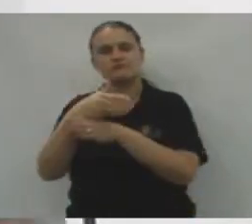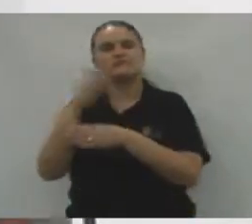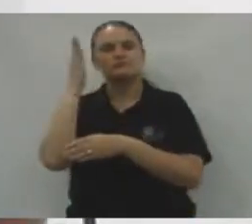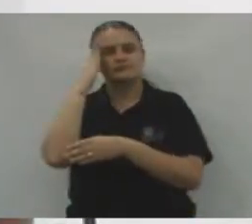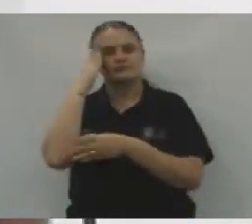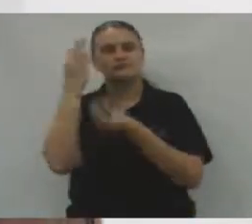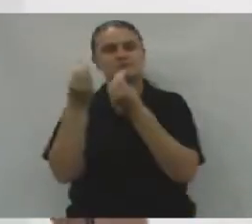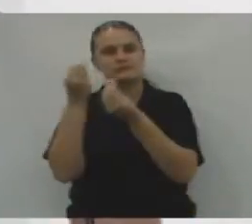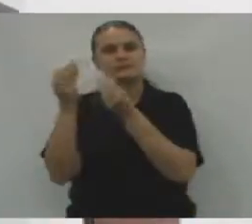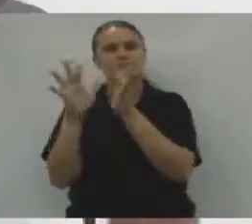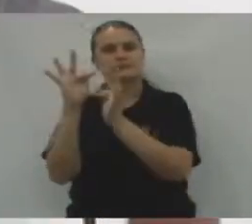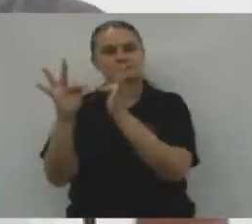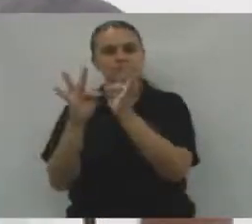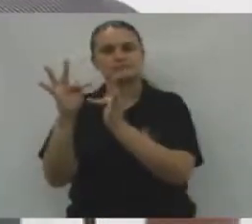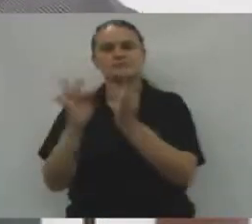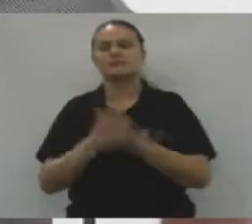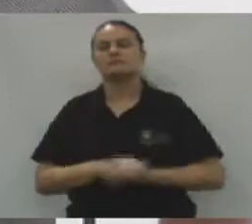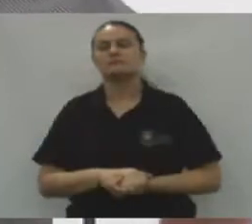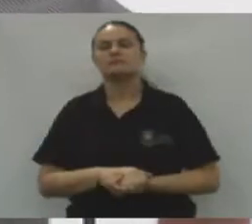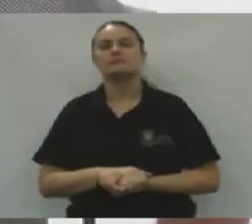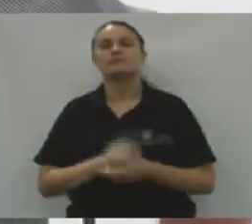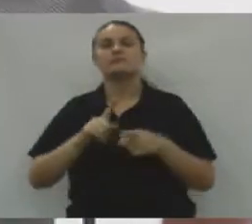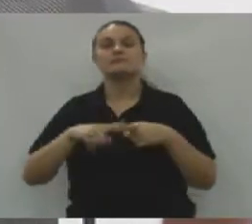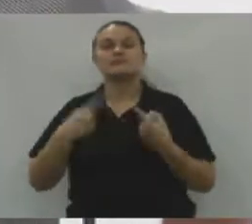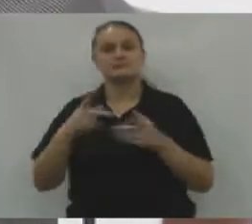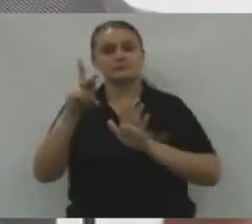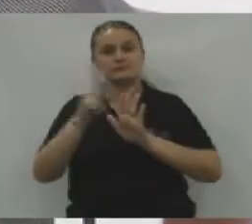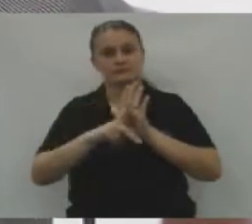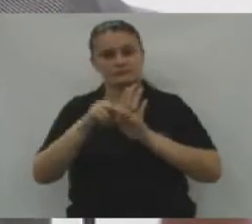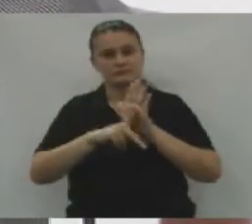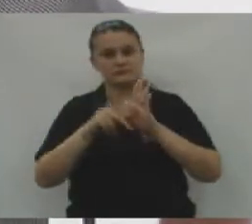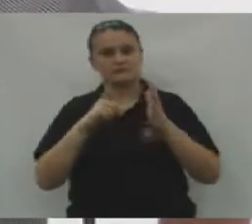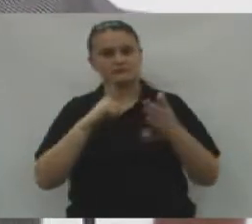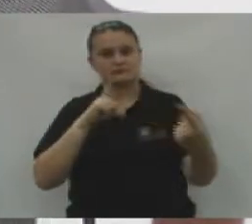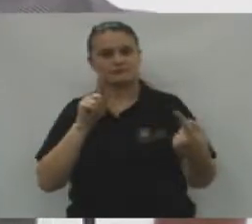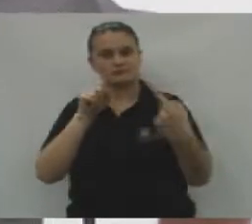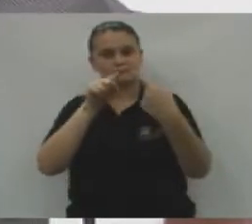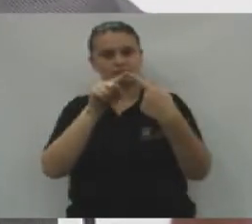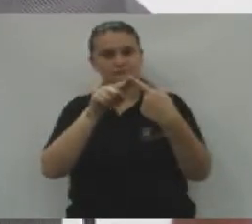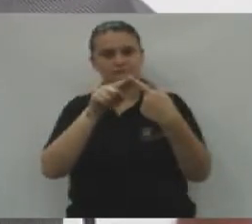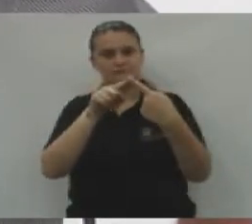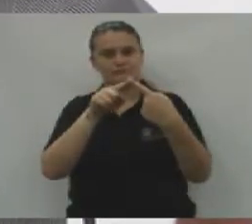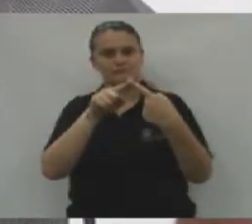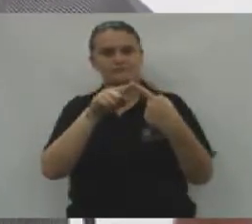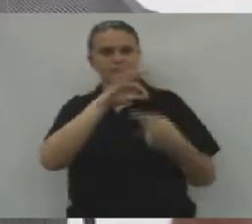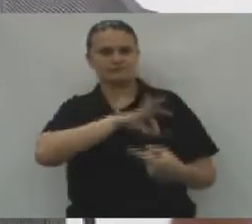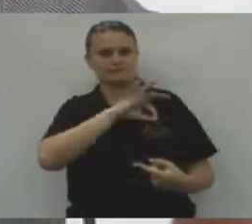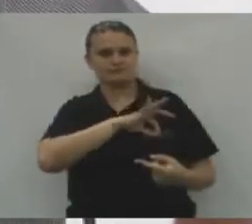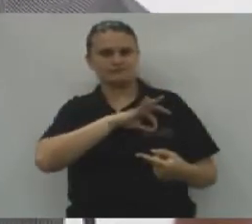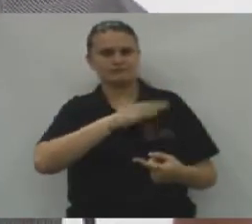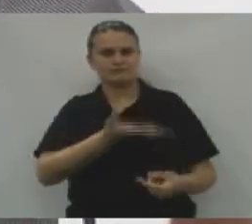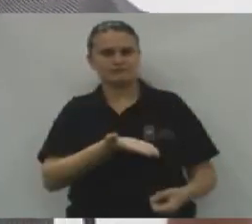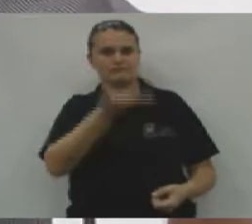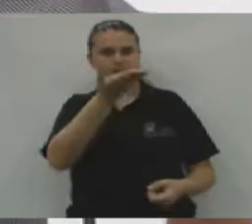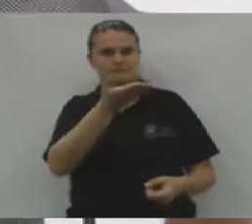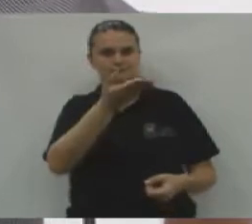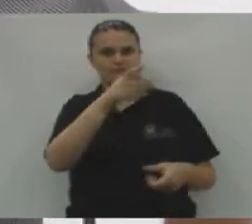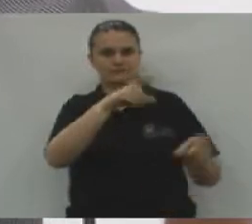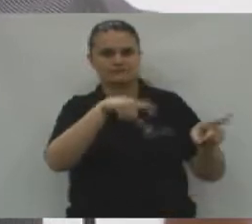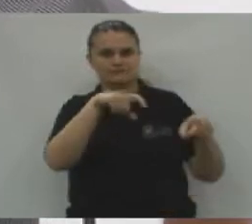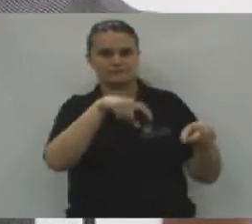como funciona. Mas o projeto ele visa a renda, aumento da produtividade